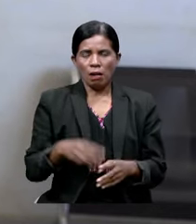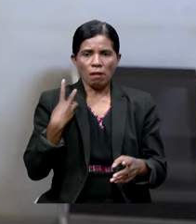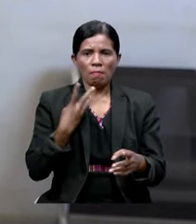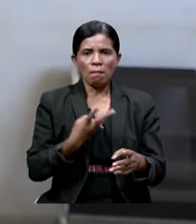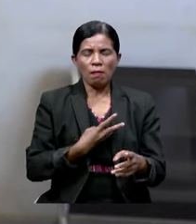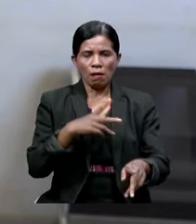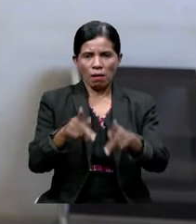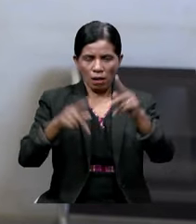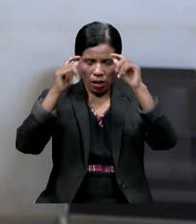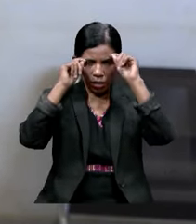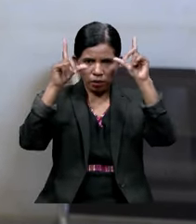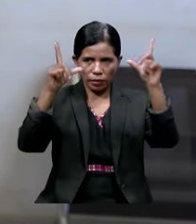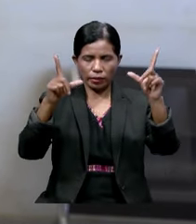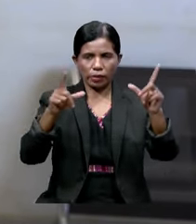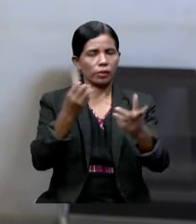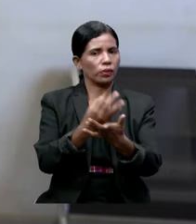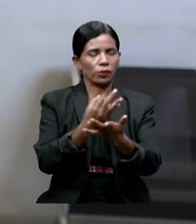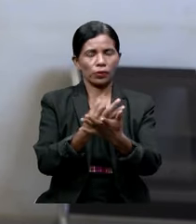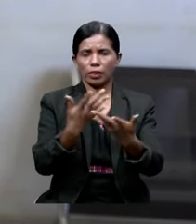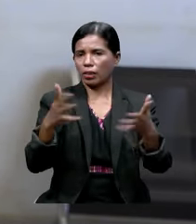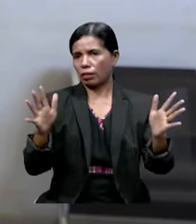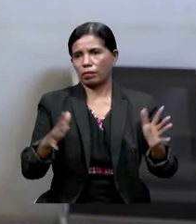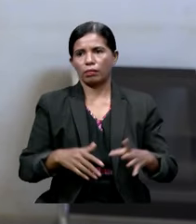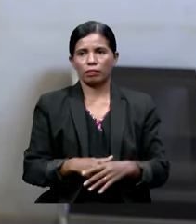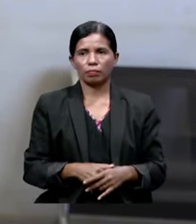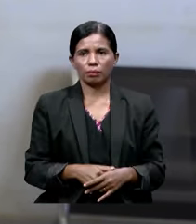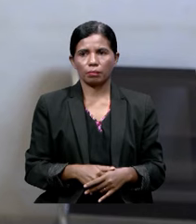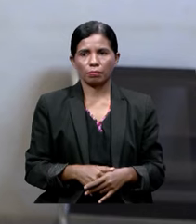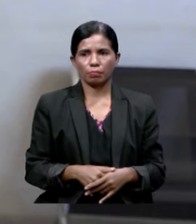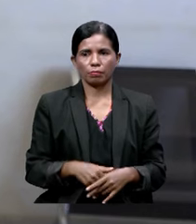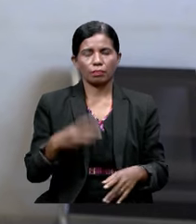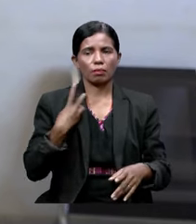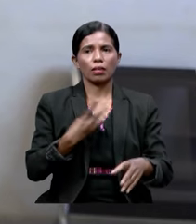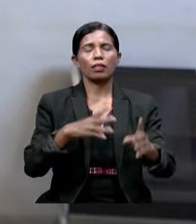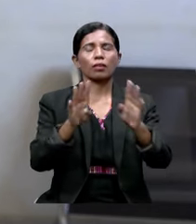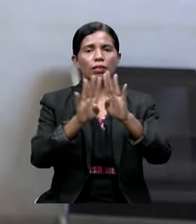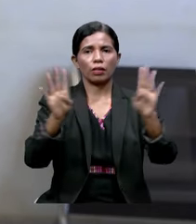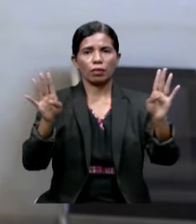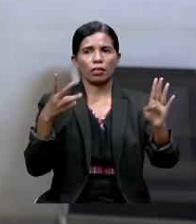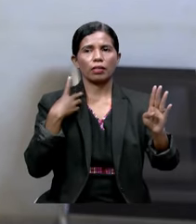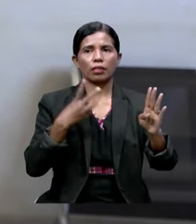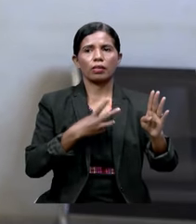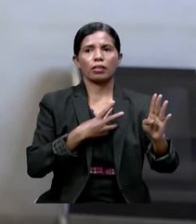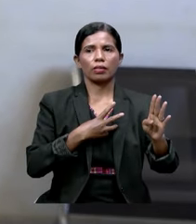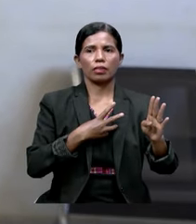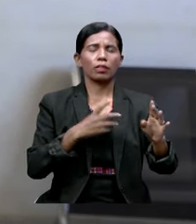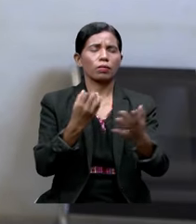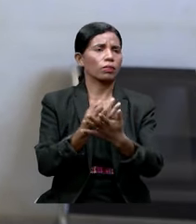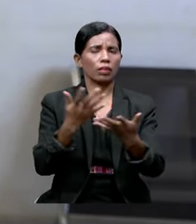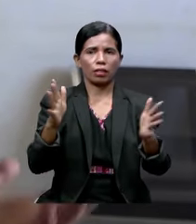então o povo Timor, o sangue rico só em la hiena. Então o que é, então a malaquira não será, mas la